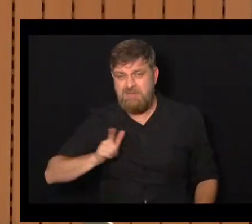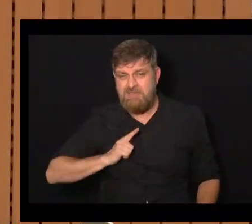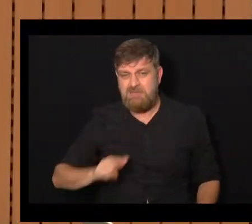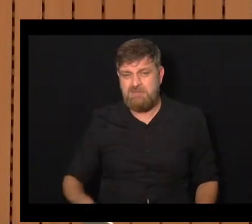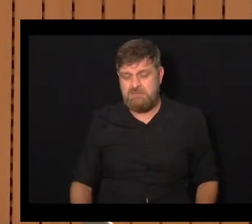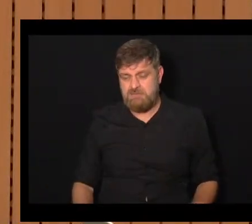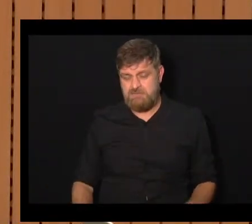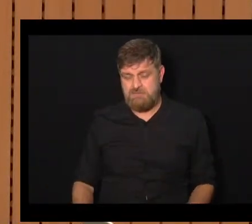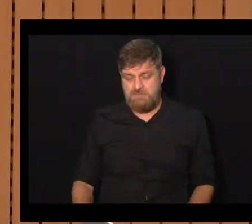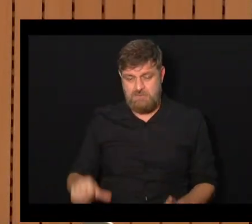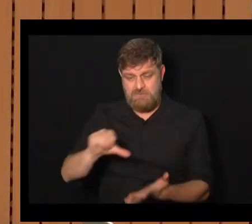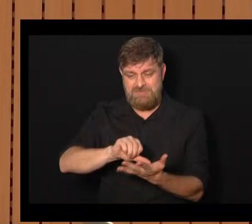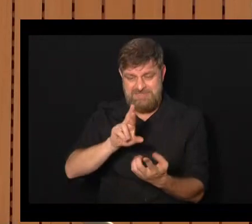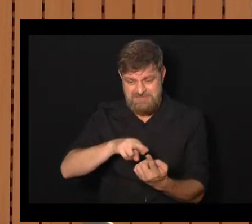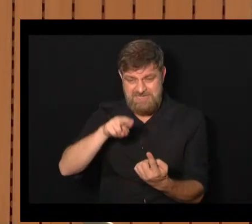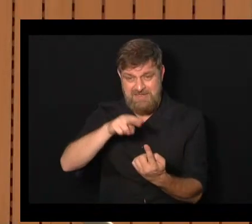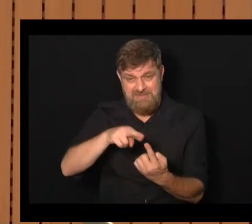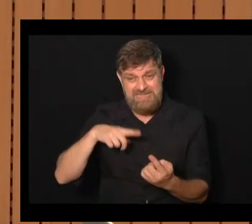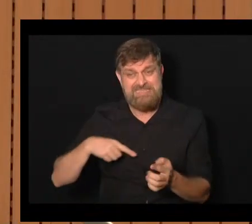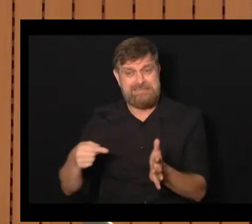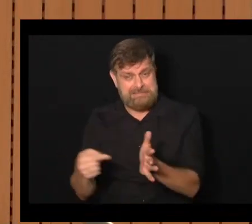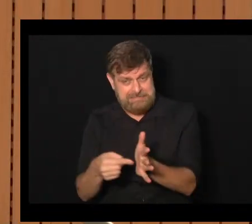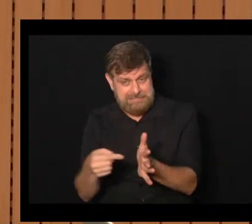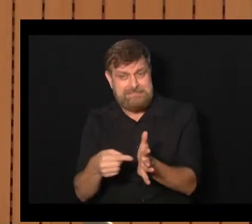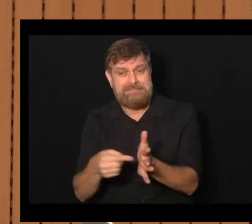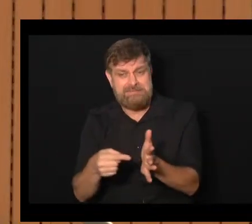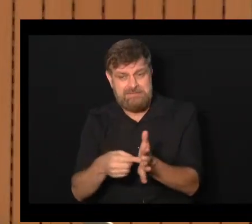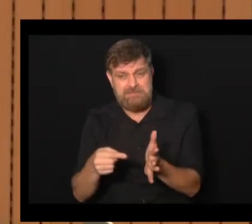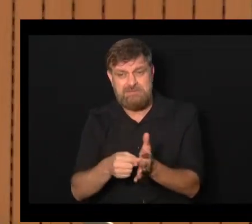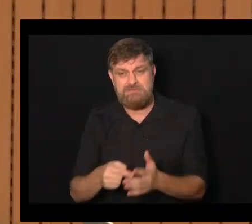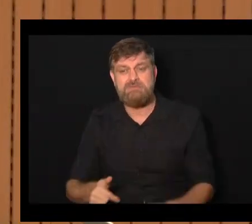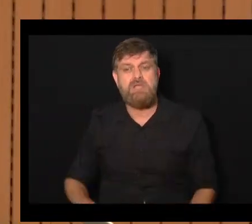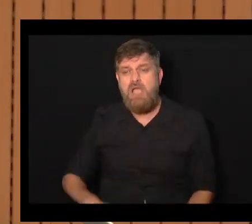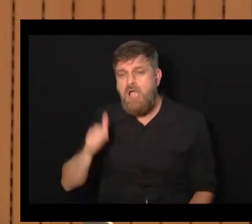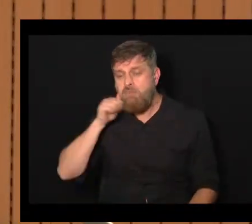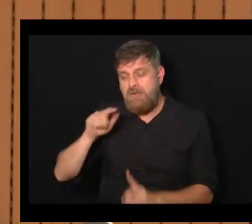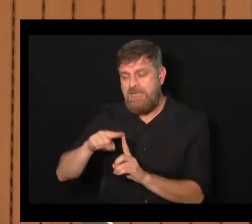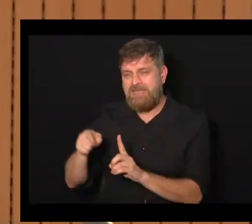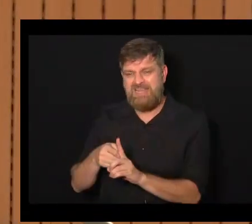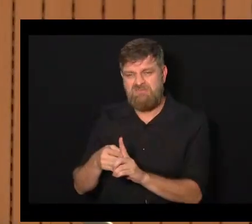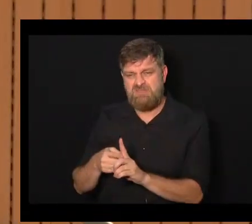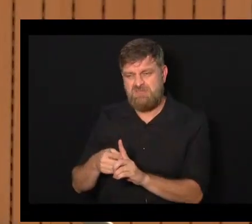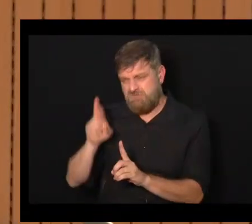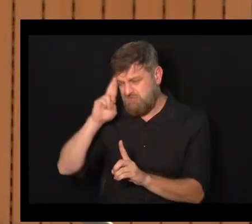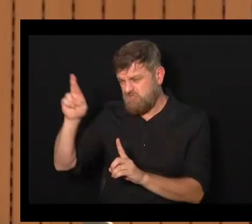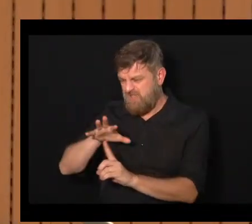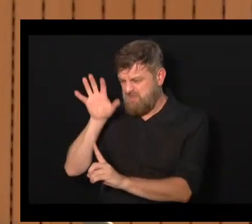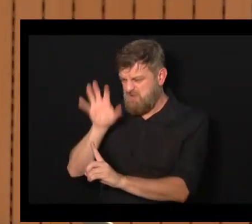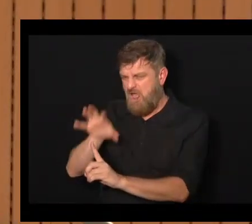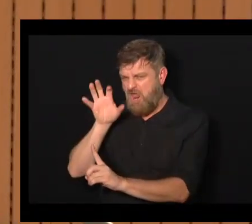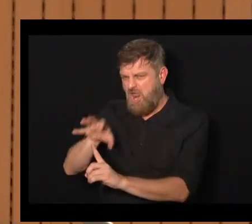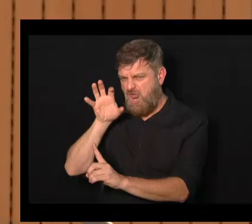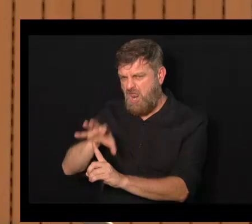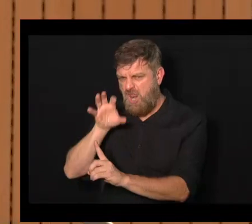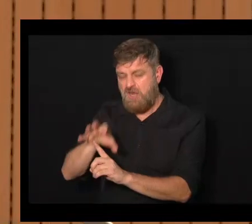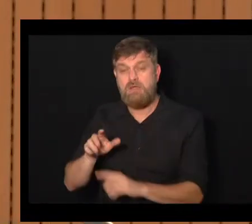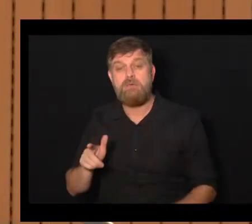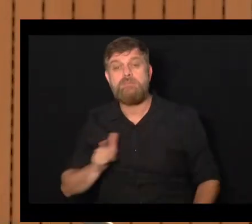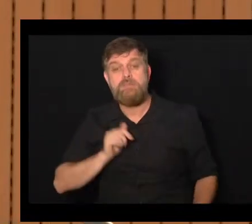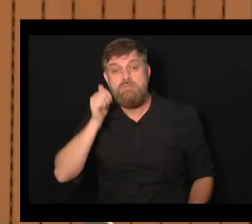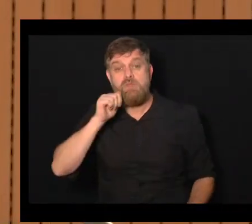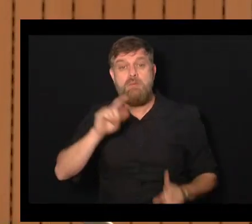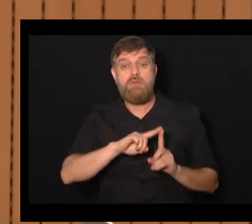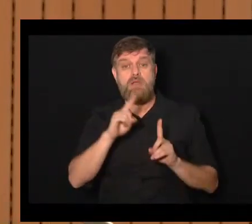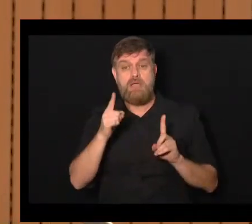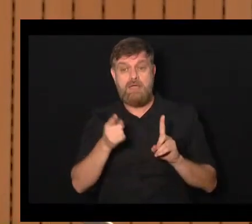Referência, essas denúncias, né, em relação a assédio moral. Muitas vezes acontece que a mulher que engravida,